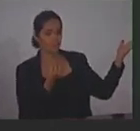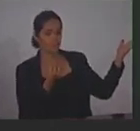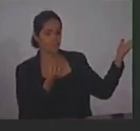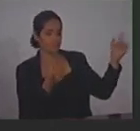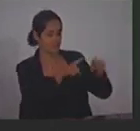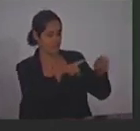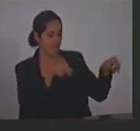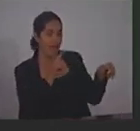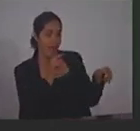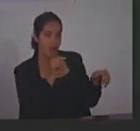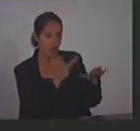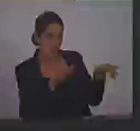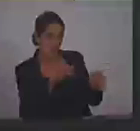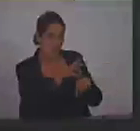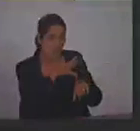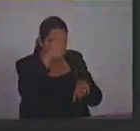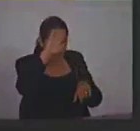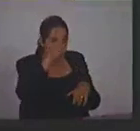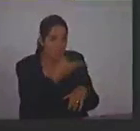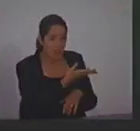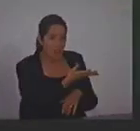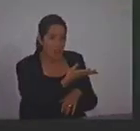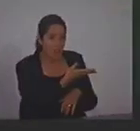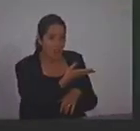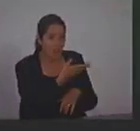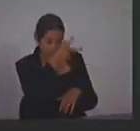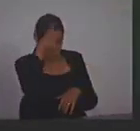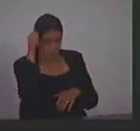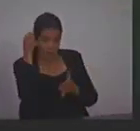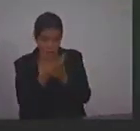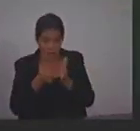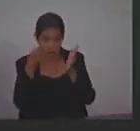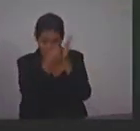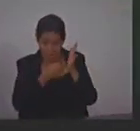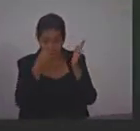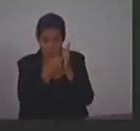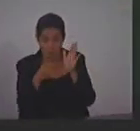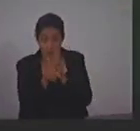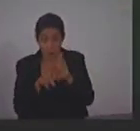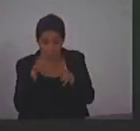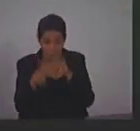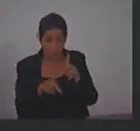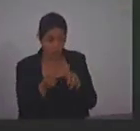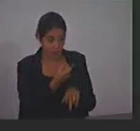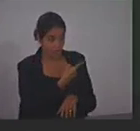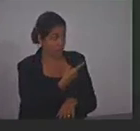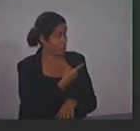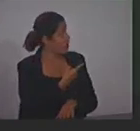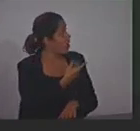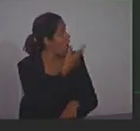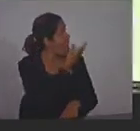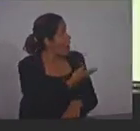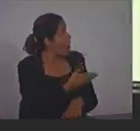estamos em caso de epidemia de dengue. Aí o prefeito cobra da população, não cobra? Mostra, Thiago, o vídeo das larvas de